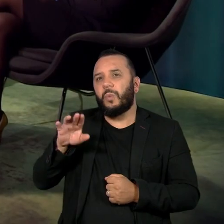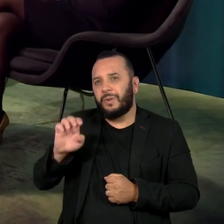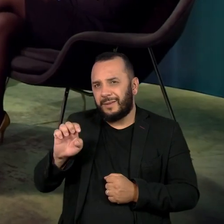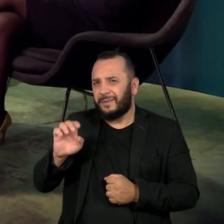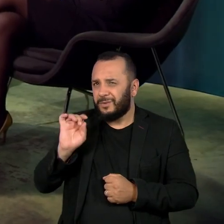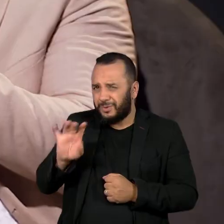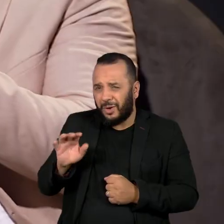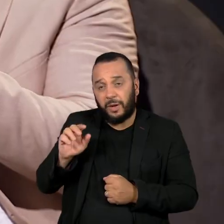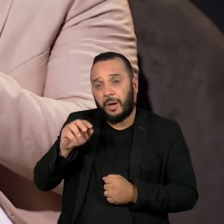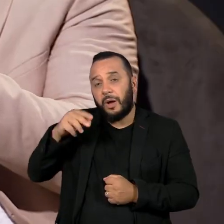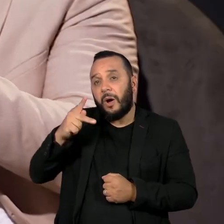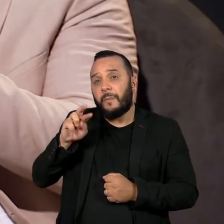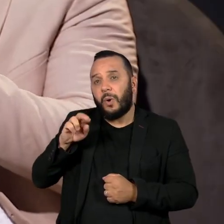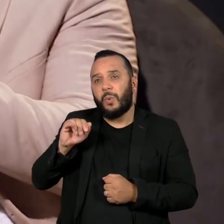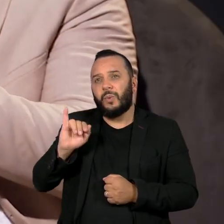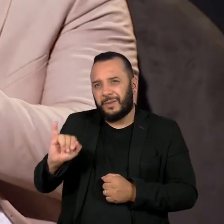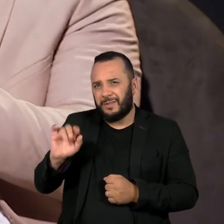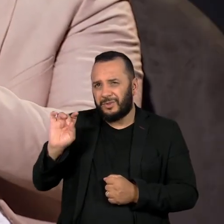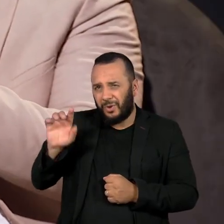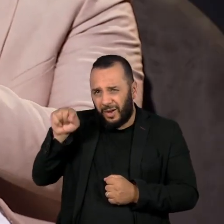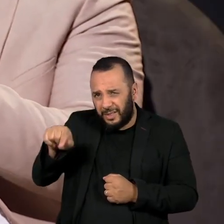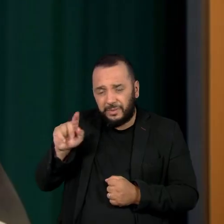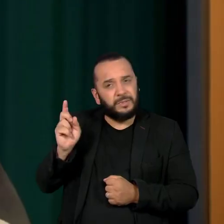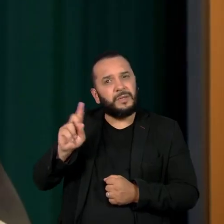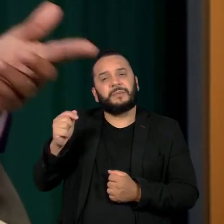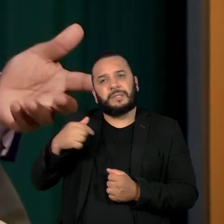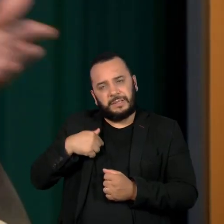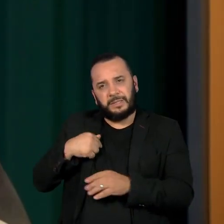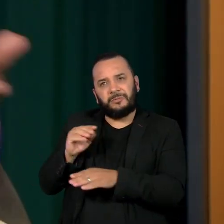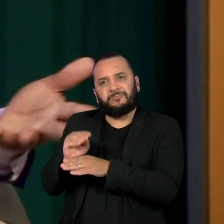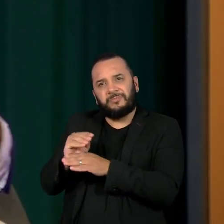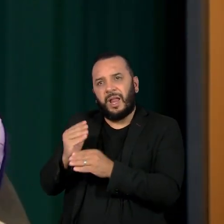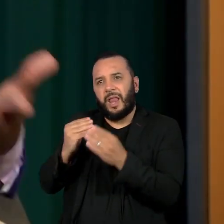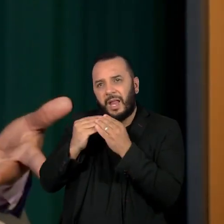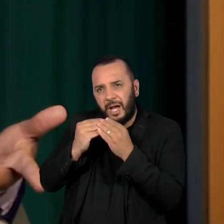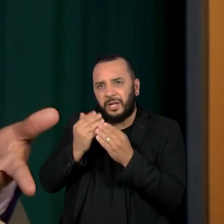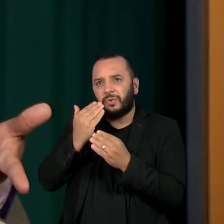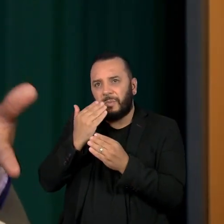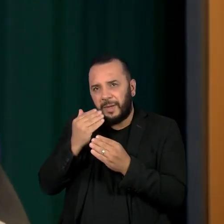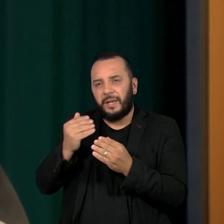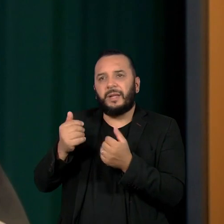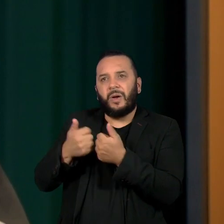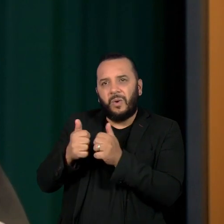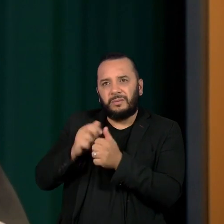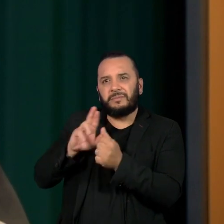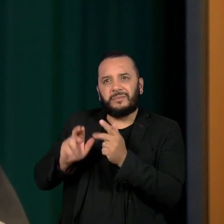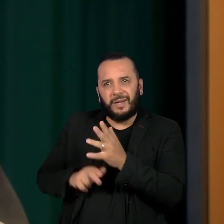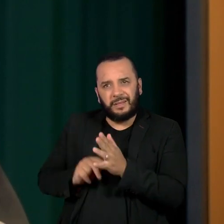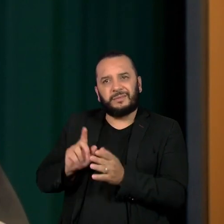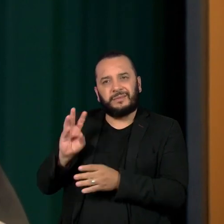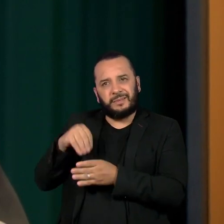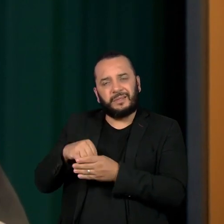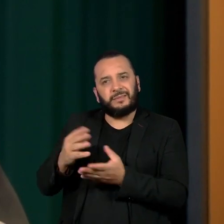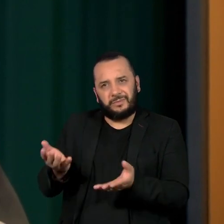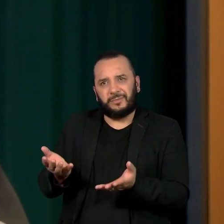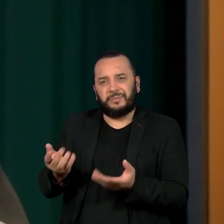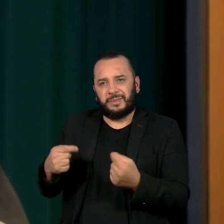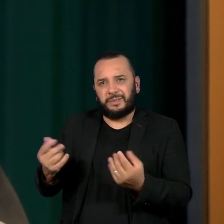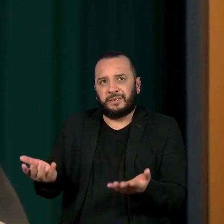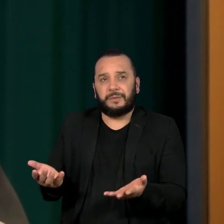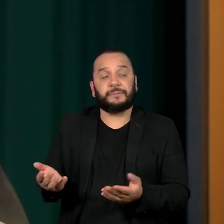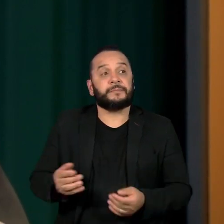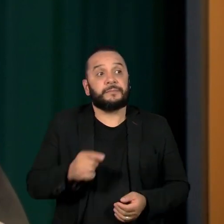dessa vida, no ciclo da vida dela dentro das universidades. Aliás, vocês estão enfatizando o impacto